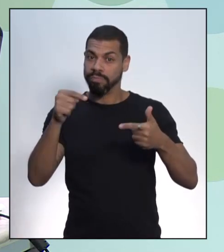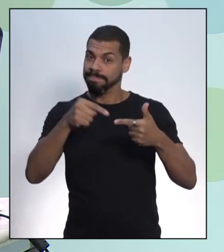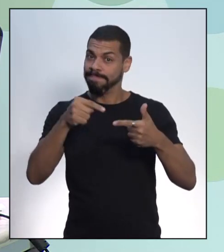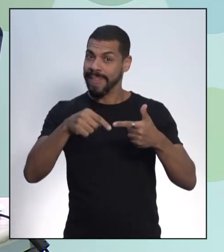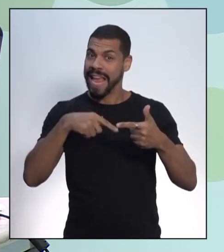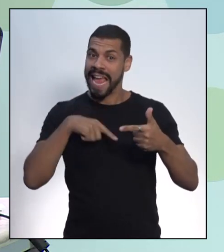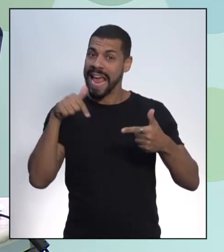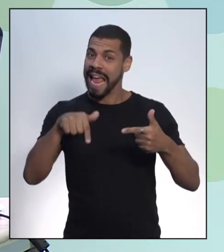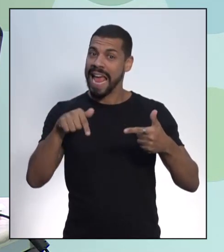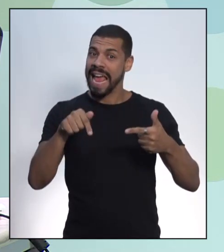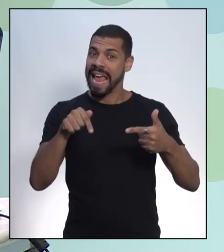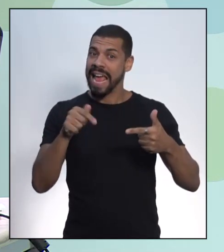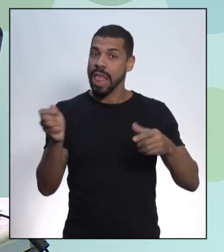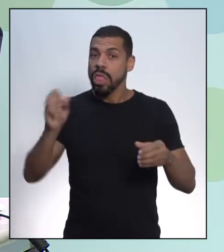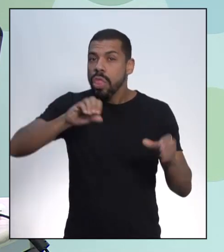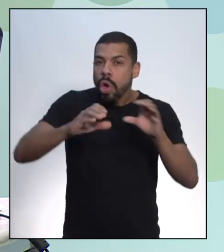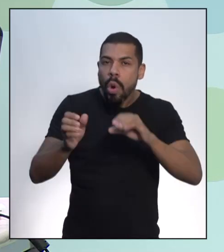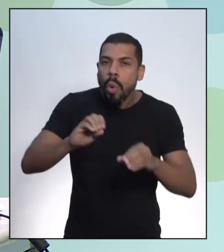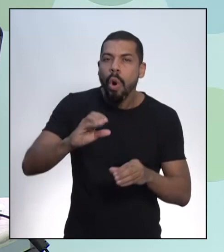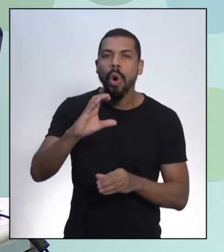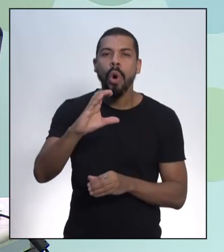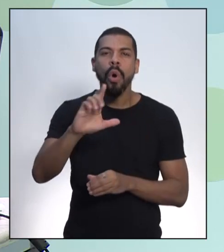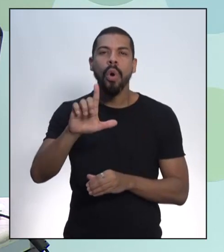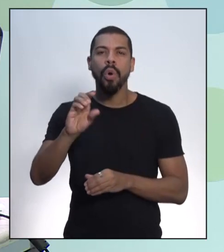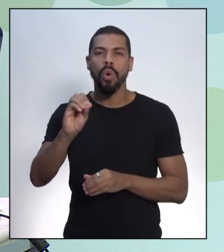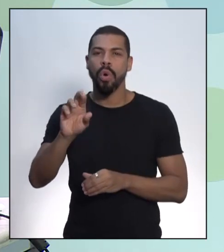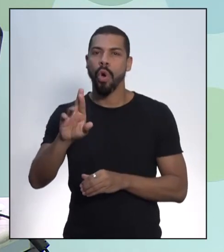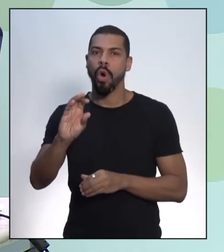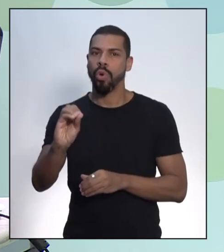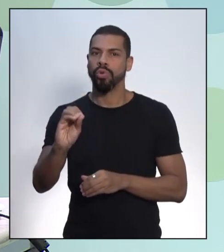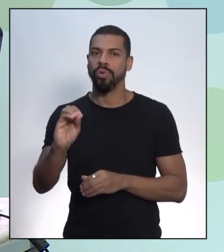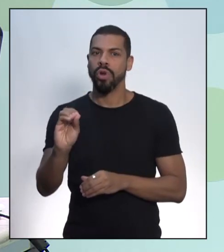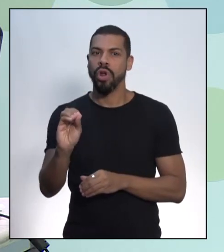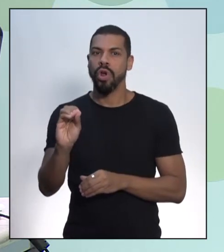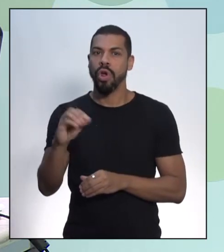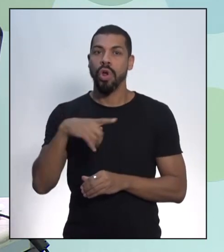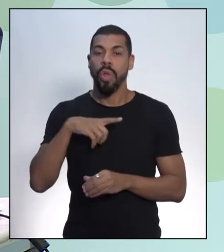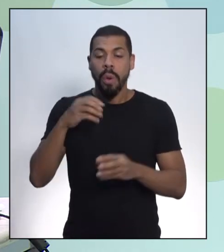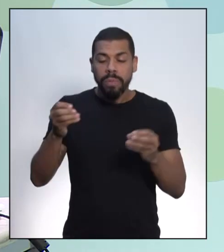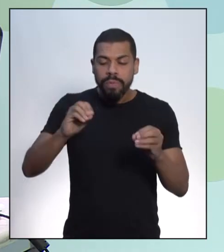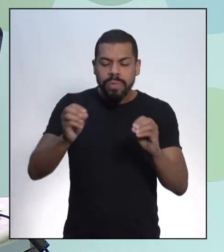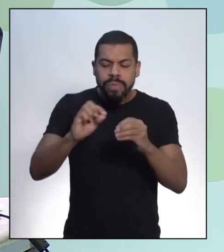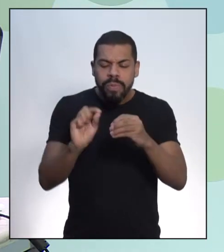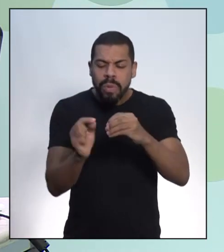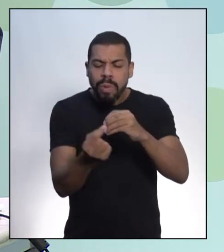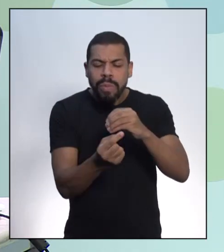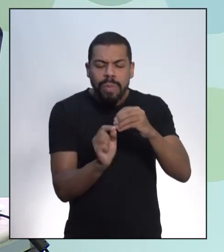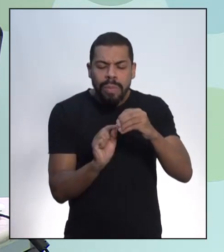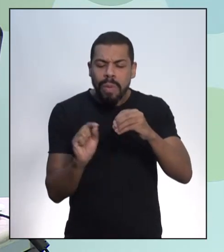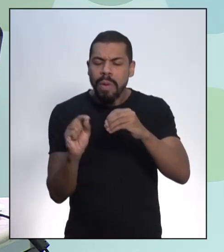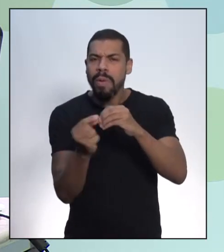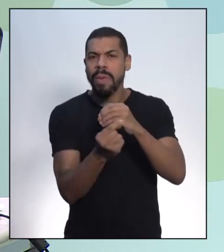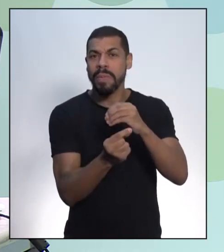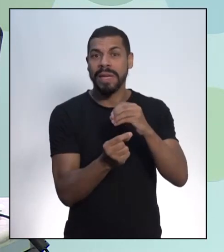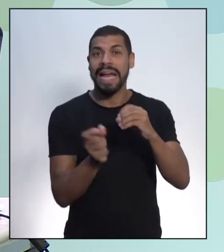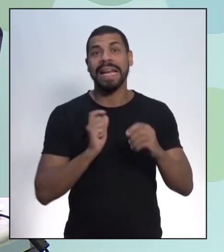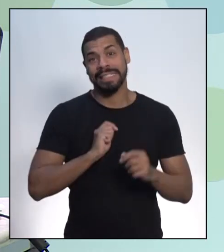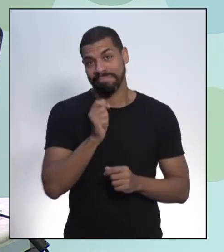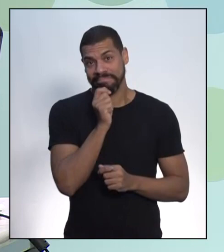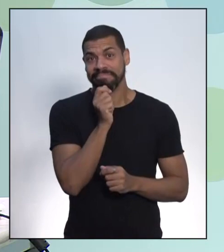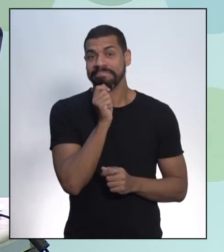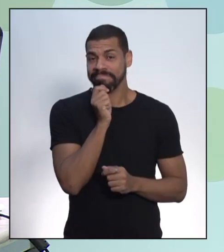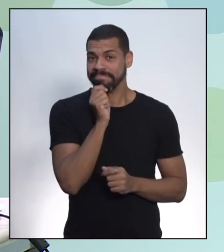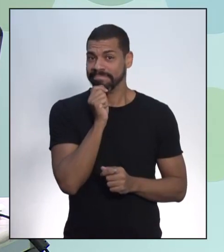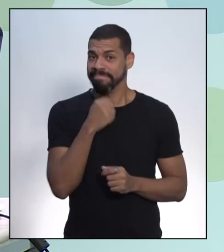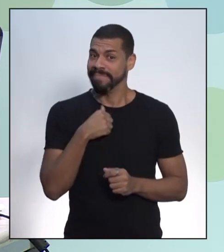nós adicionamos cloro, né? Então, o que aconteceu? Nós não matamos as micro-organismos. Então, o que vai acontecer? Ela